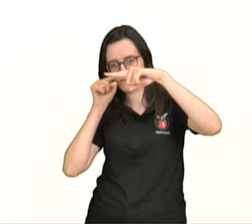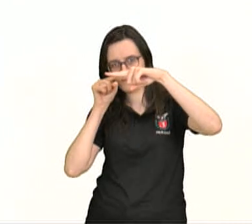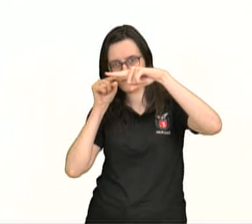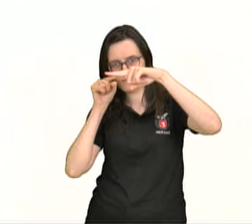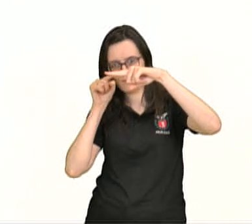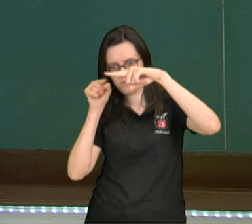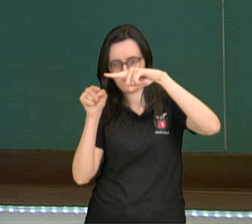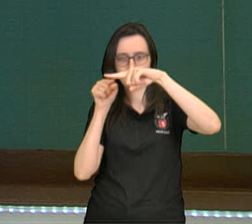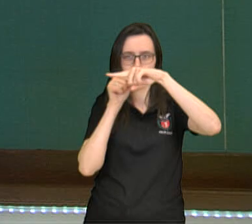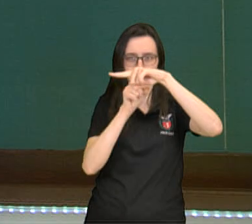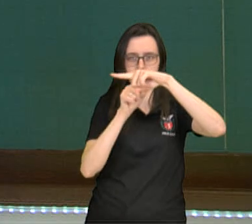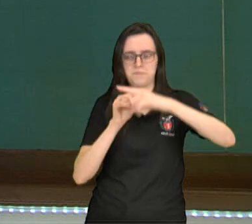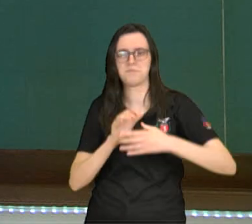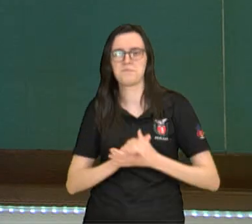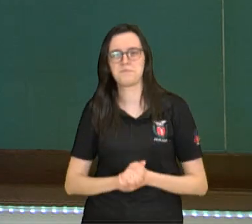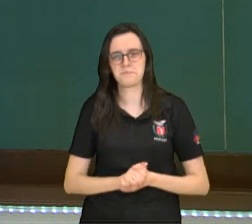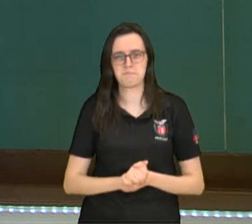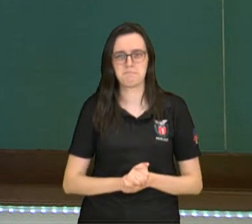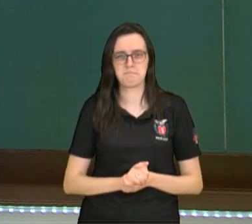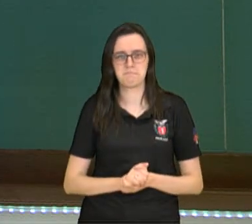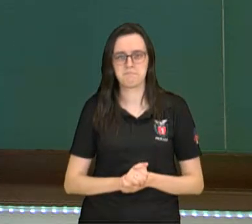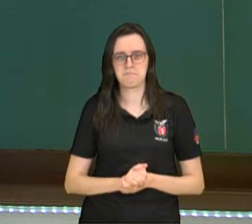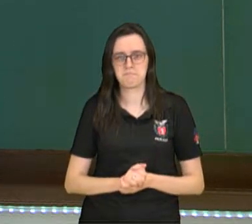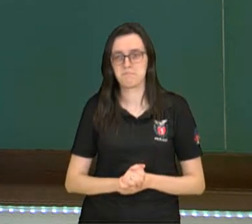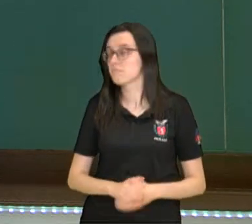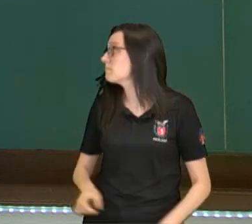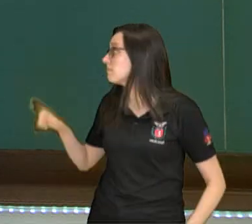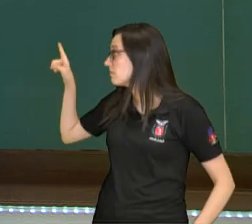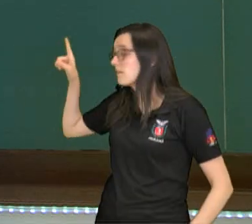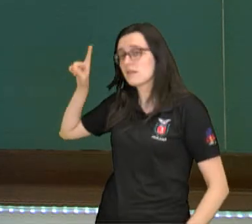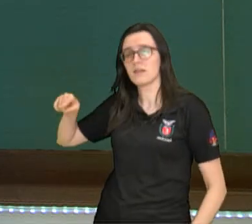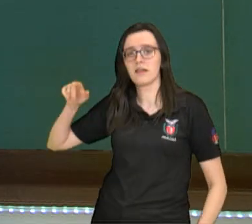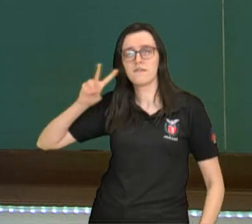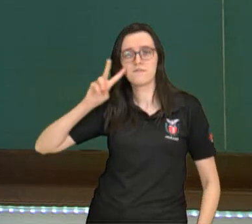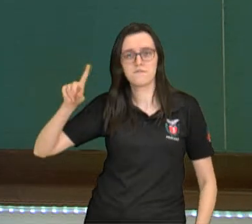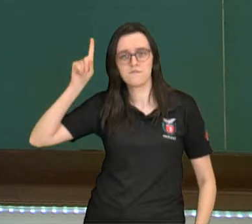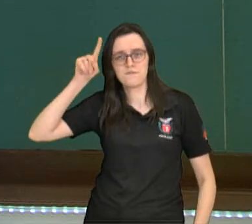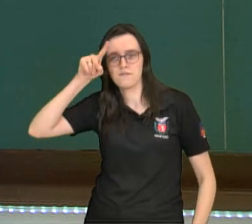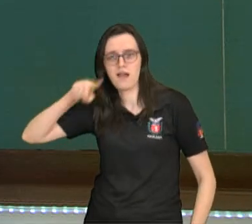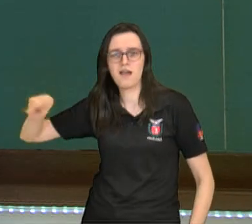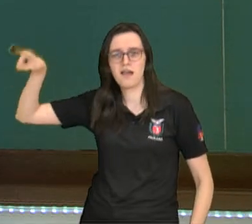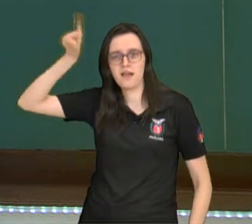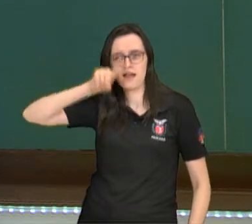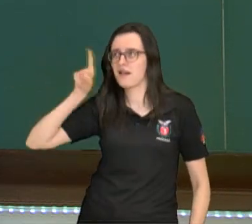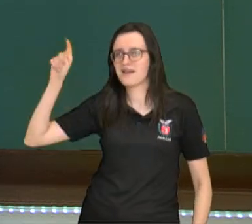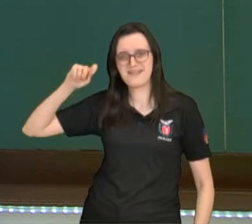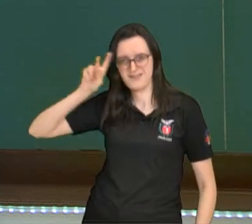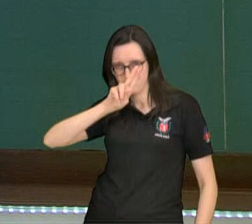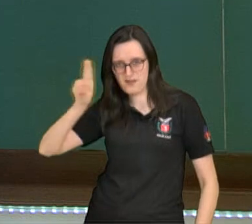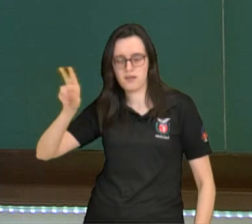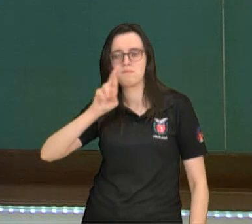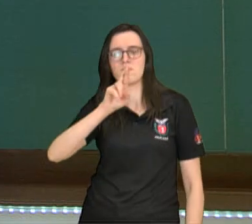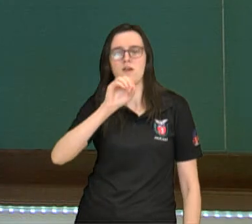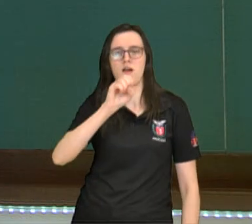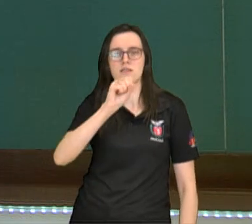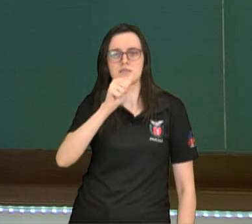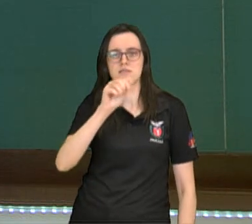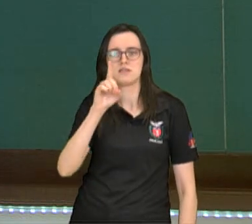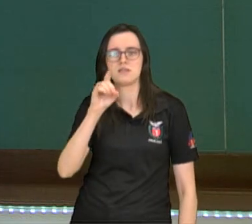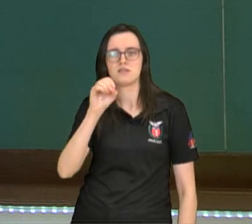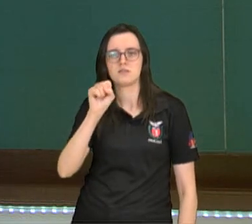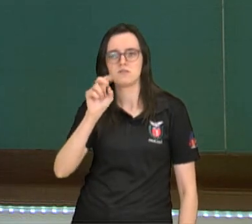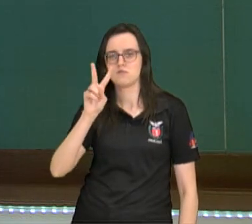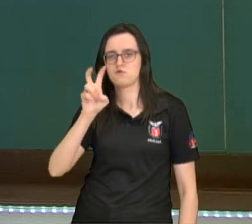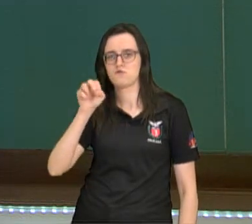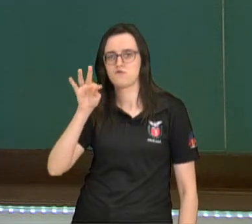sudoeste, tá? E isso a gente pode encontrar na Rosa dos Ventos. que é essa aqui. A rosa dos ventos também é chamada